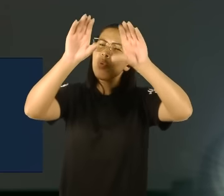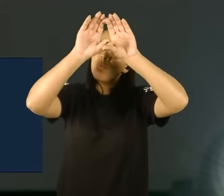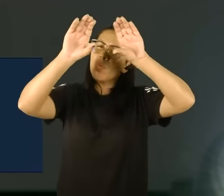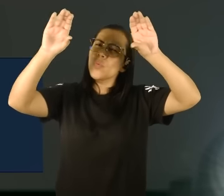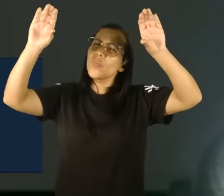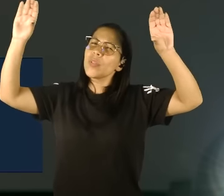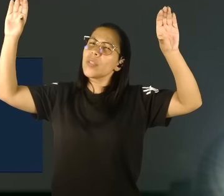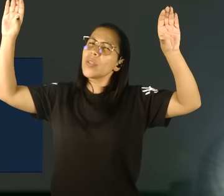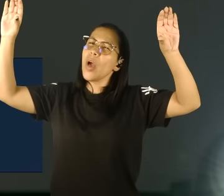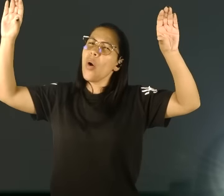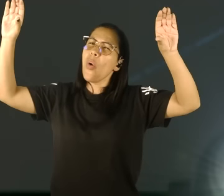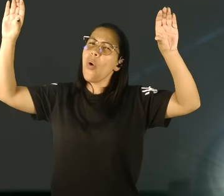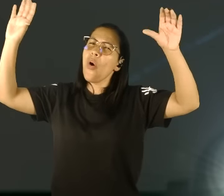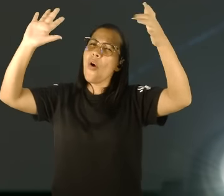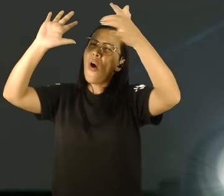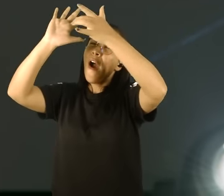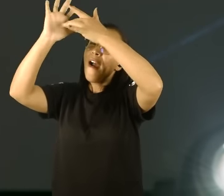Olha o que diz